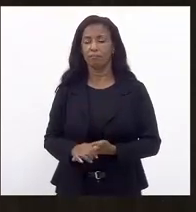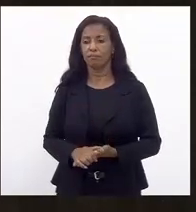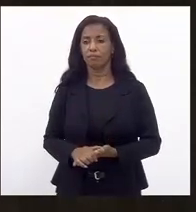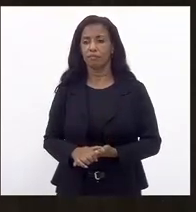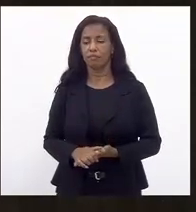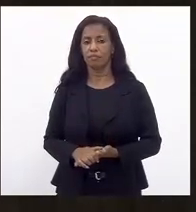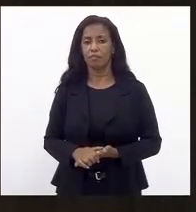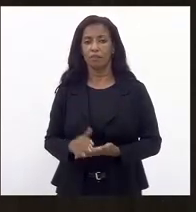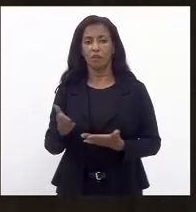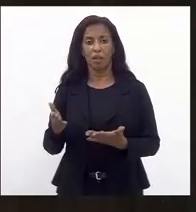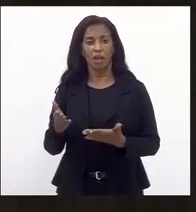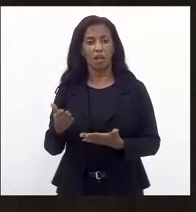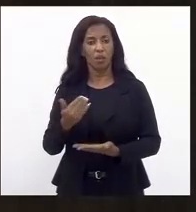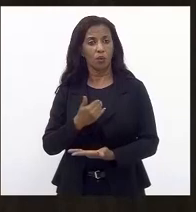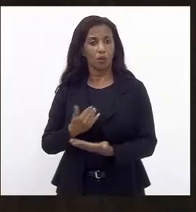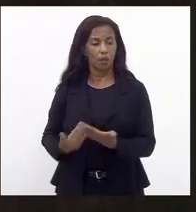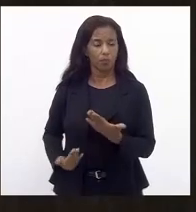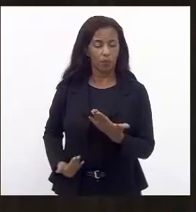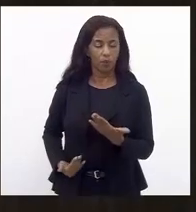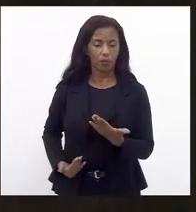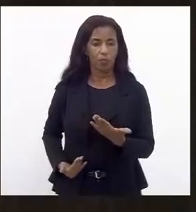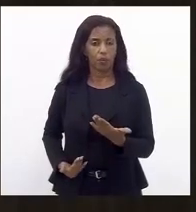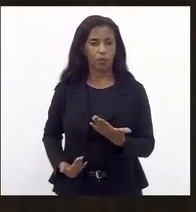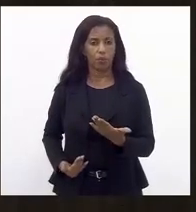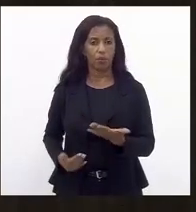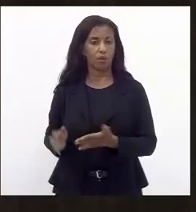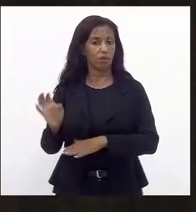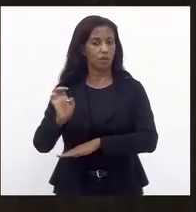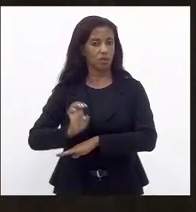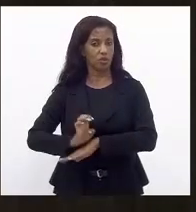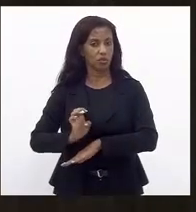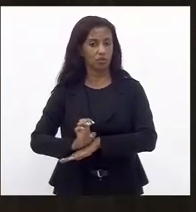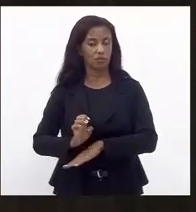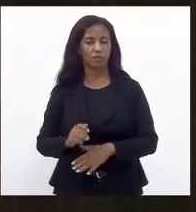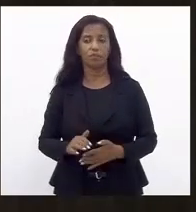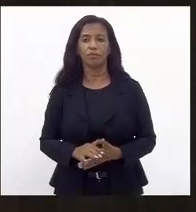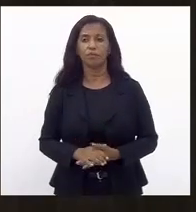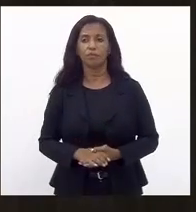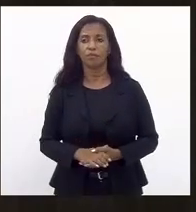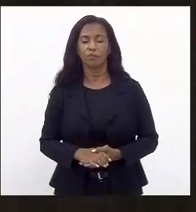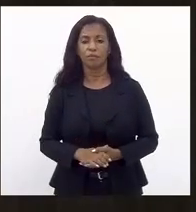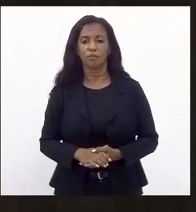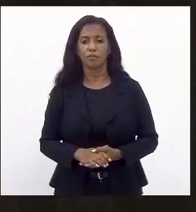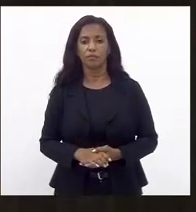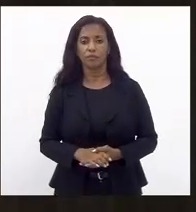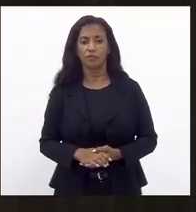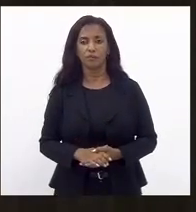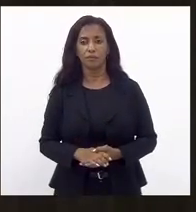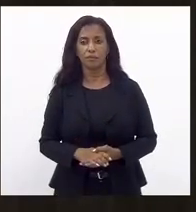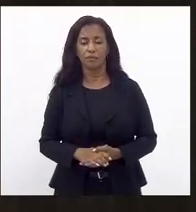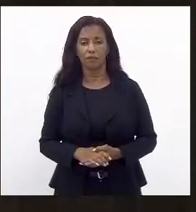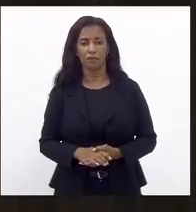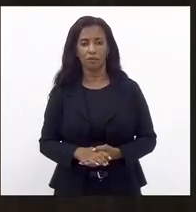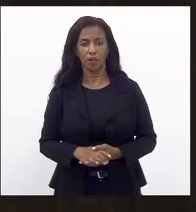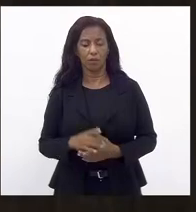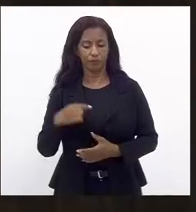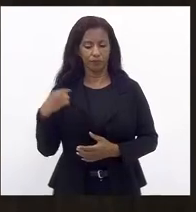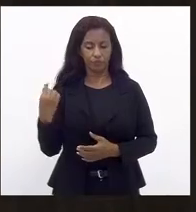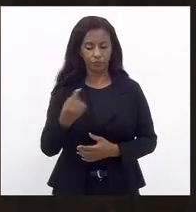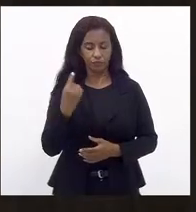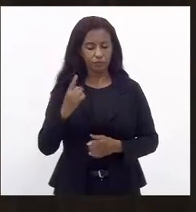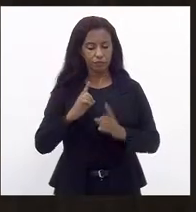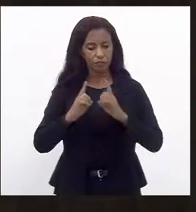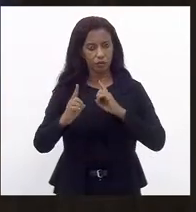daquilo que é público daquilo que é estado é a matéria que a